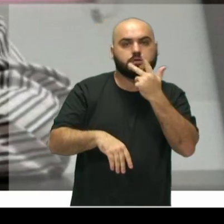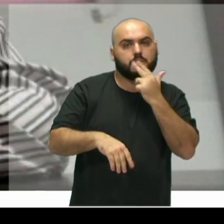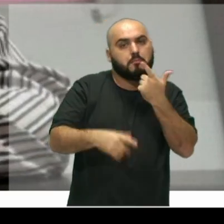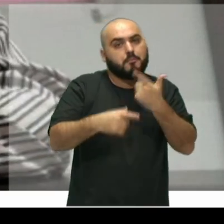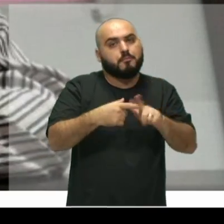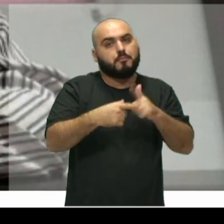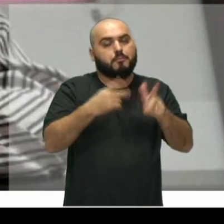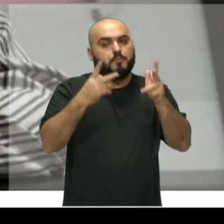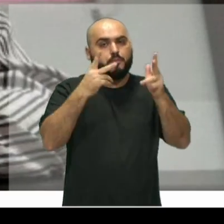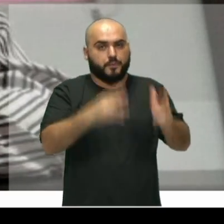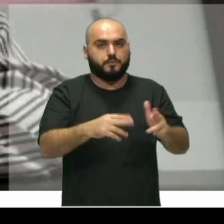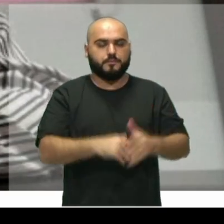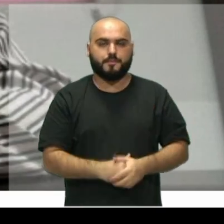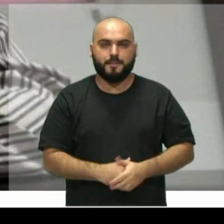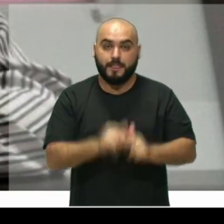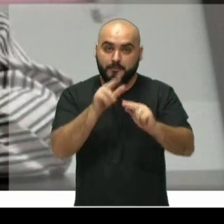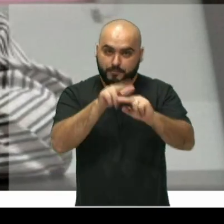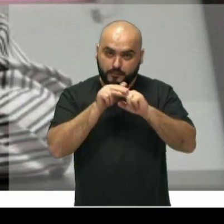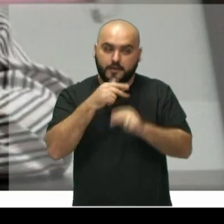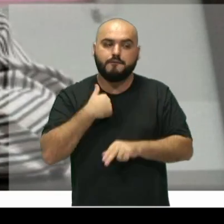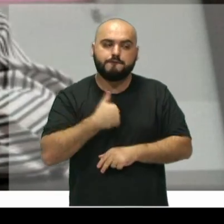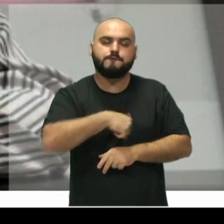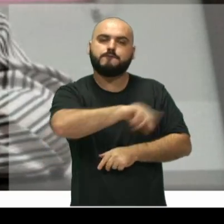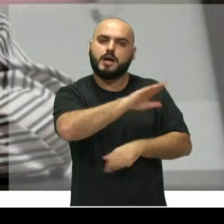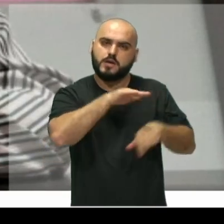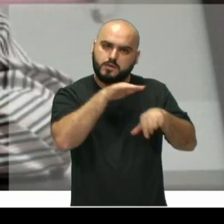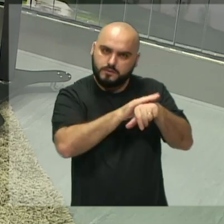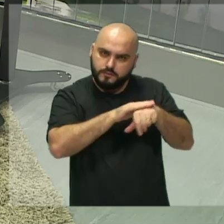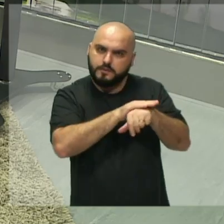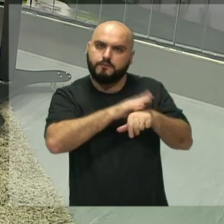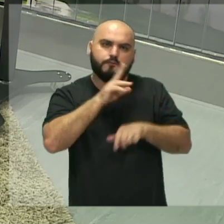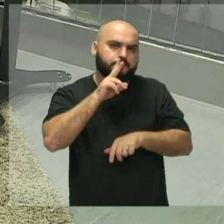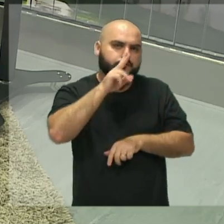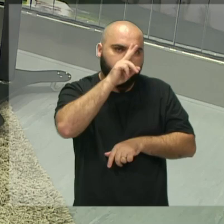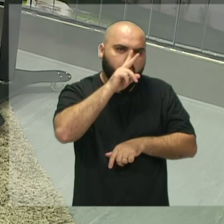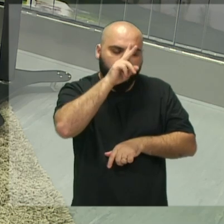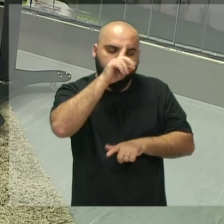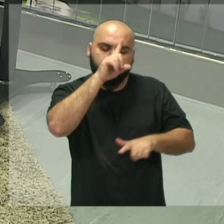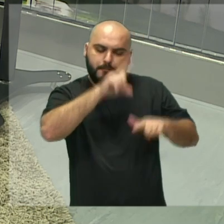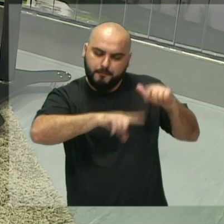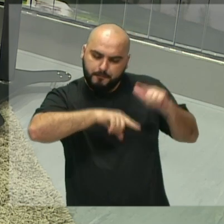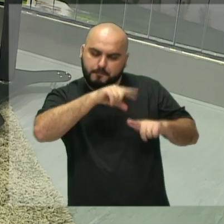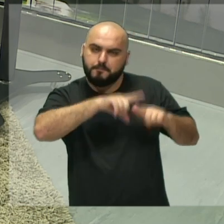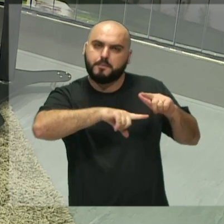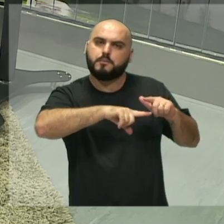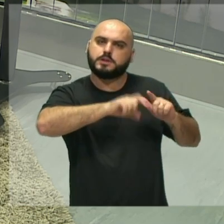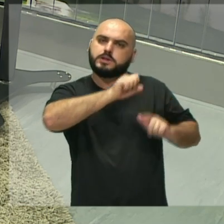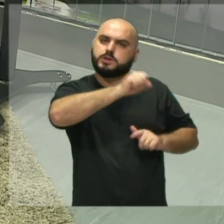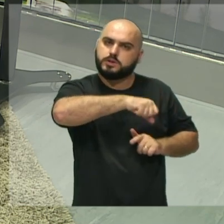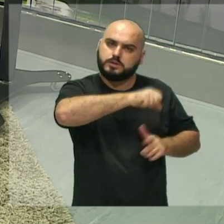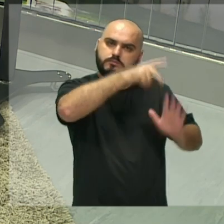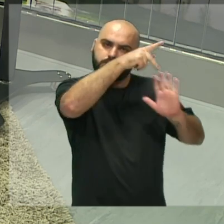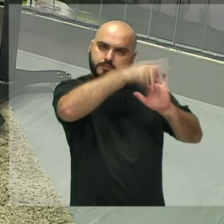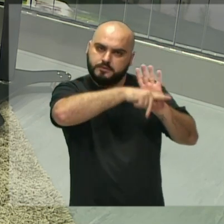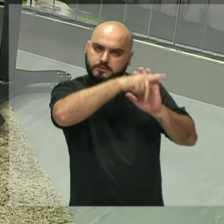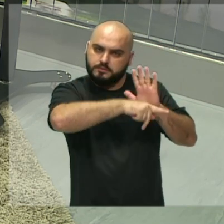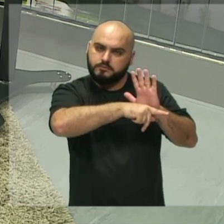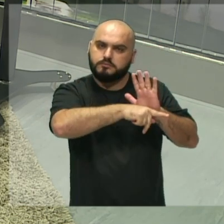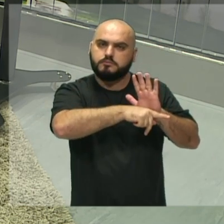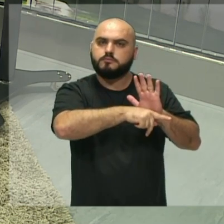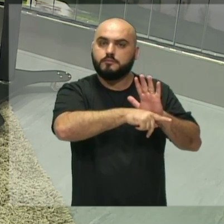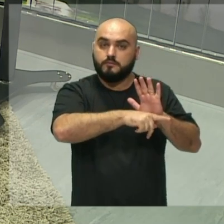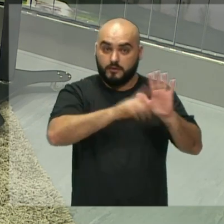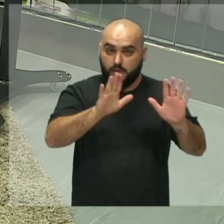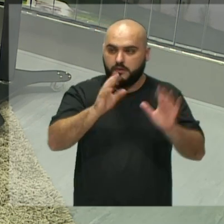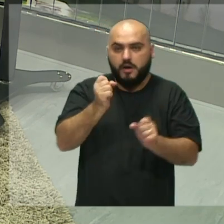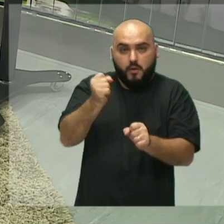insistir nessa matéria para que a gente possa, o poder público, a Secretaria de Obras e Urbanismo, quem for executar alguma obra acima de